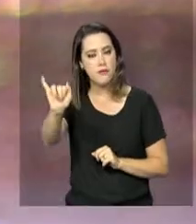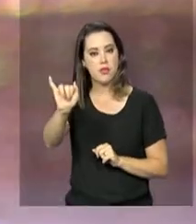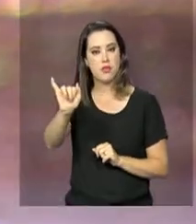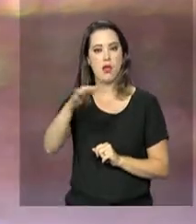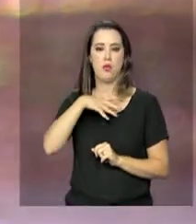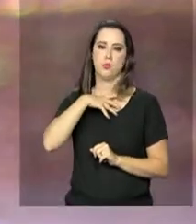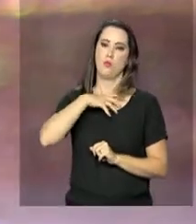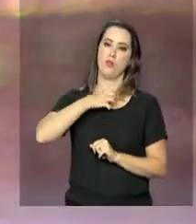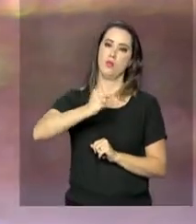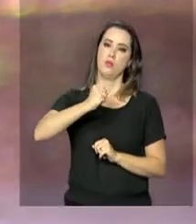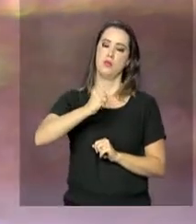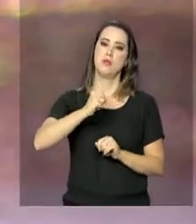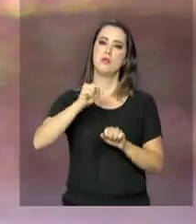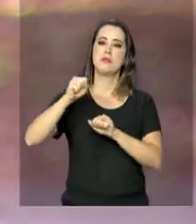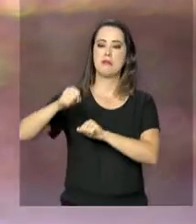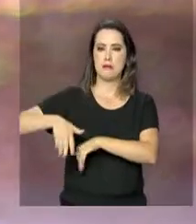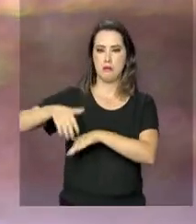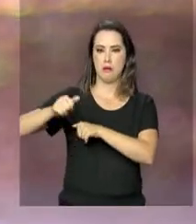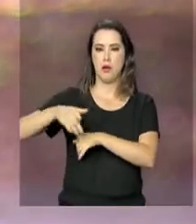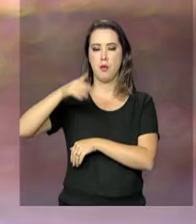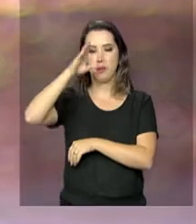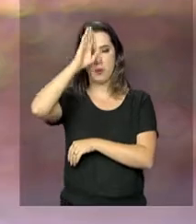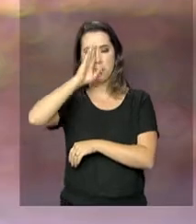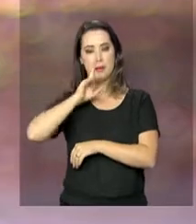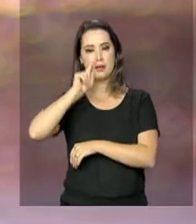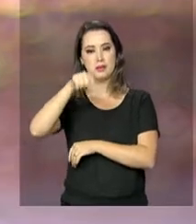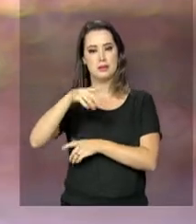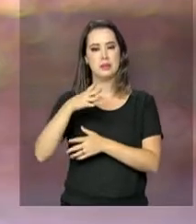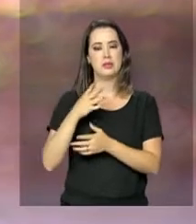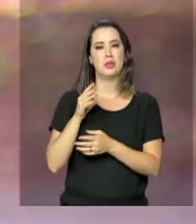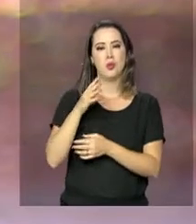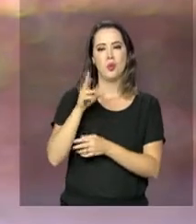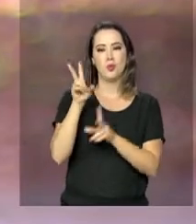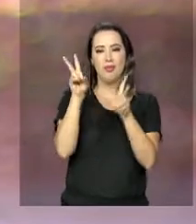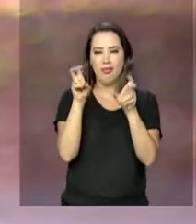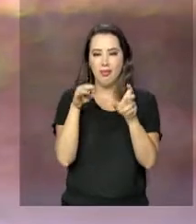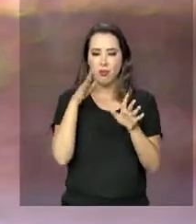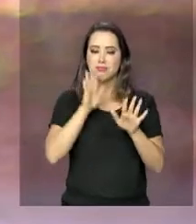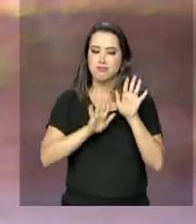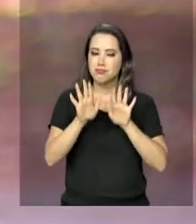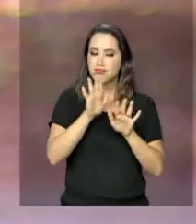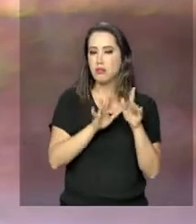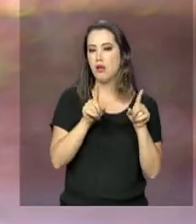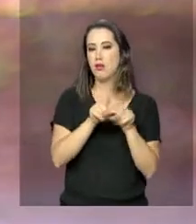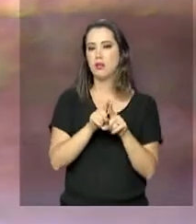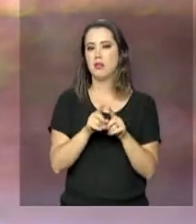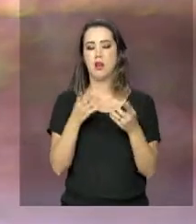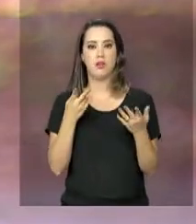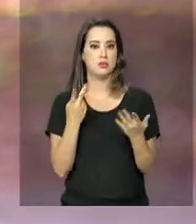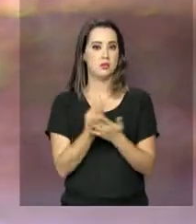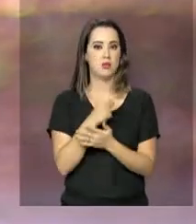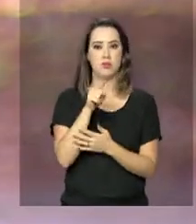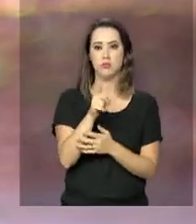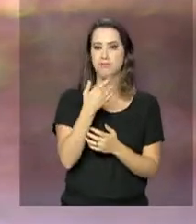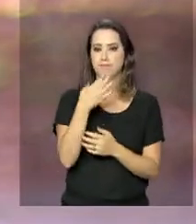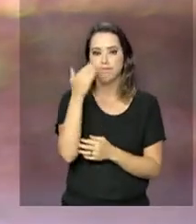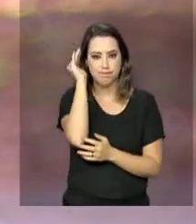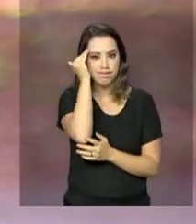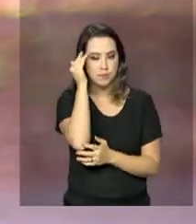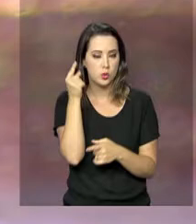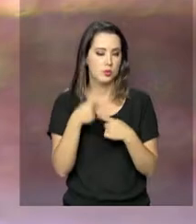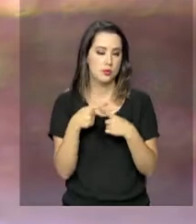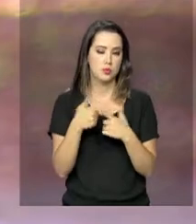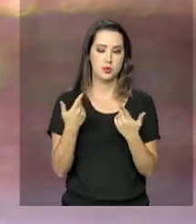amarelo o tema é delicado e um fenômeno ainda pouco compreendido o suicídio pode afetar pessoas de diferentes